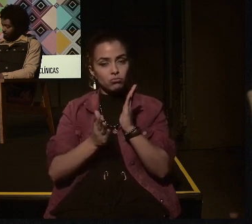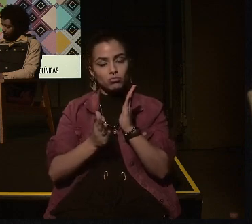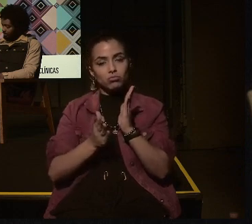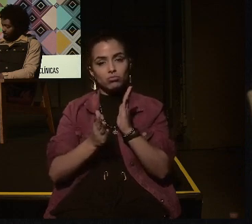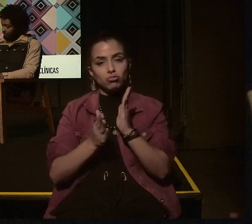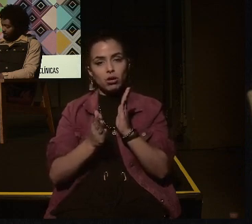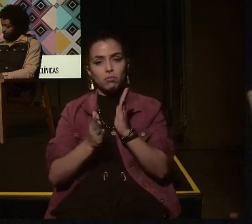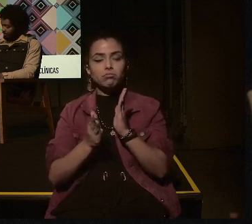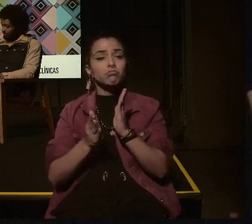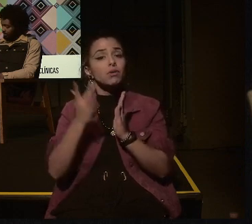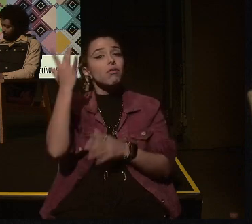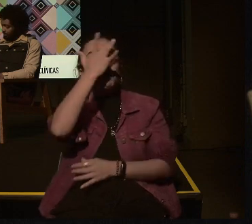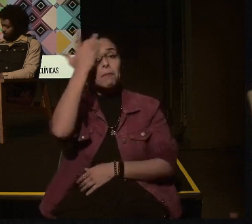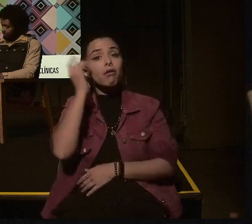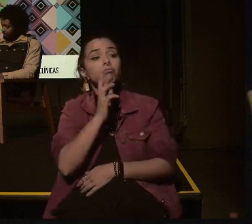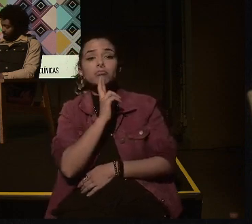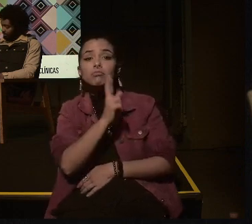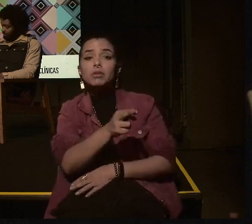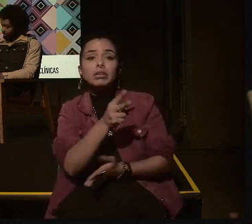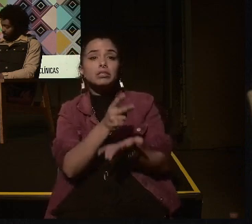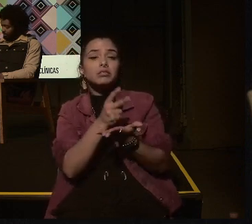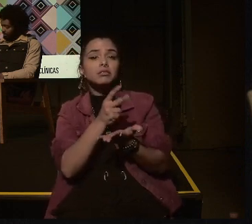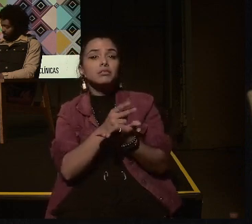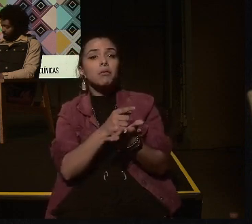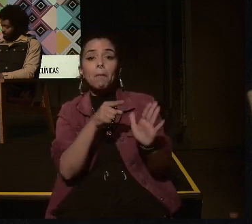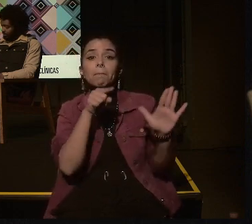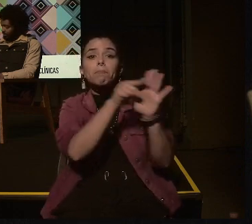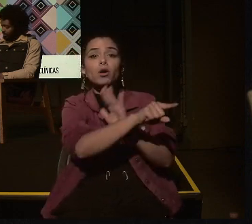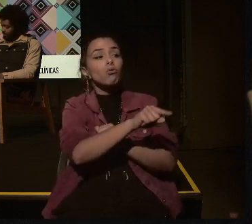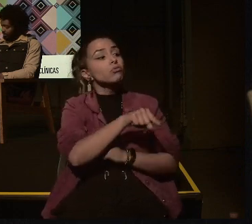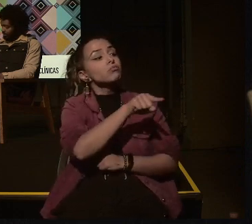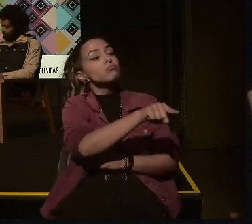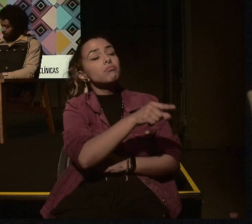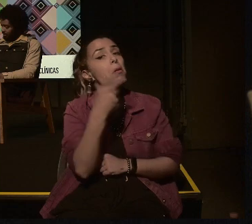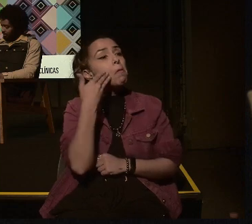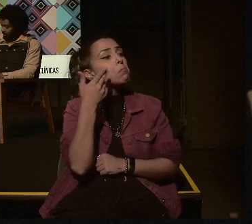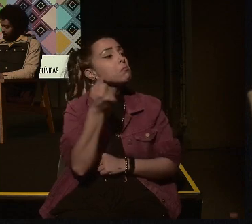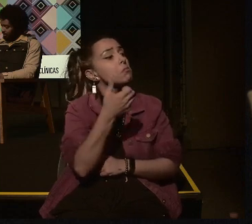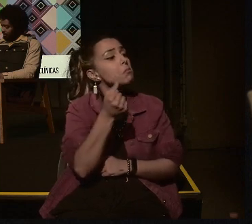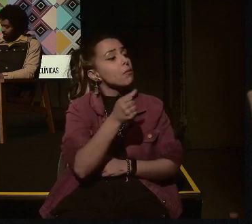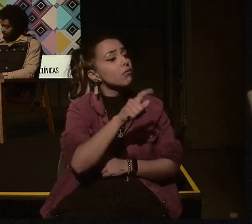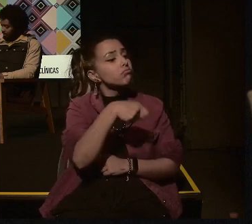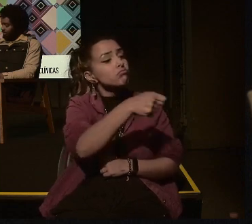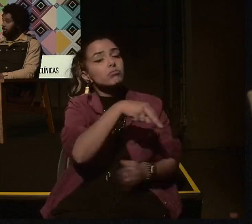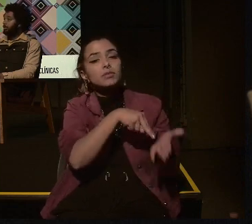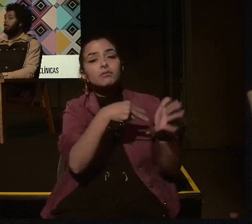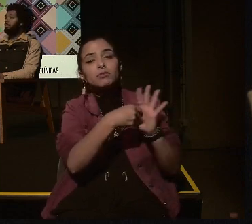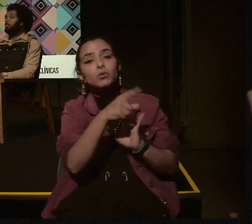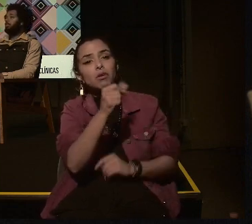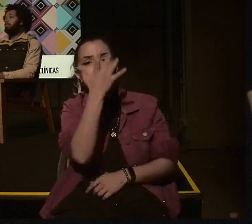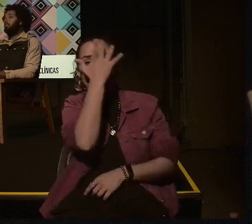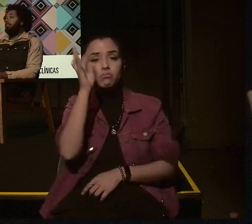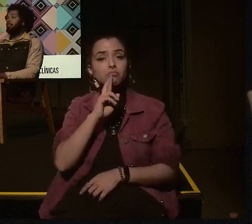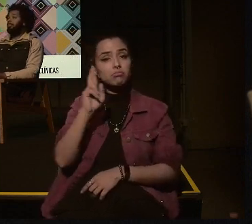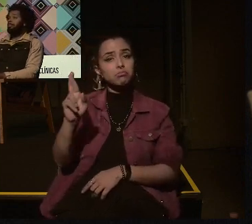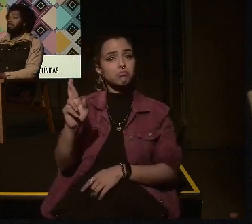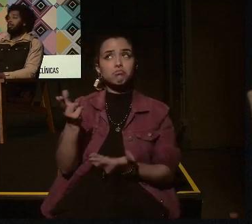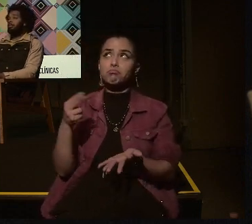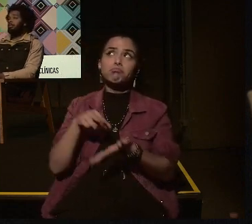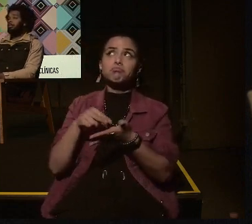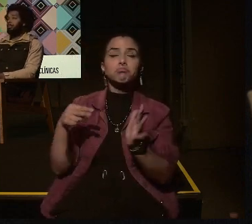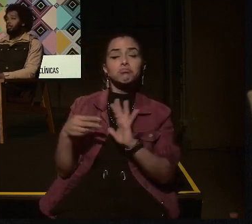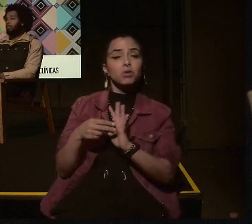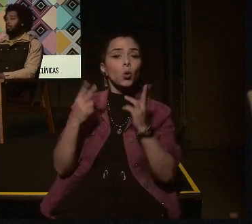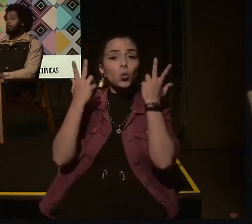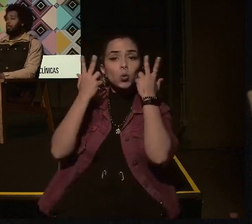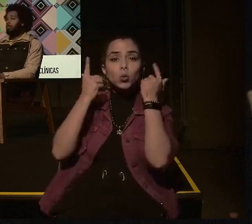as pessoas brancas, os territórios brancos, falam, mas o que é ser branco? Isso é normal. E vocês já estiveram aqui com a Lia